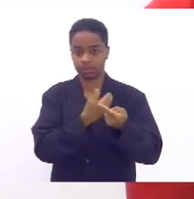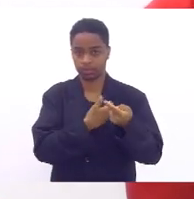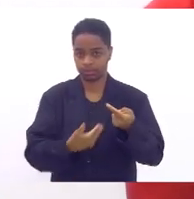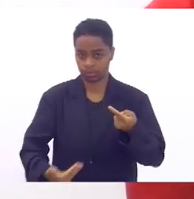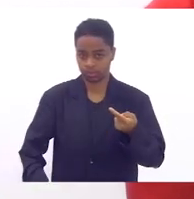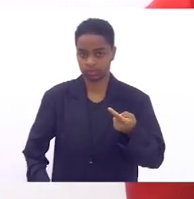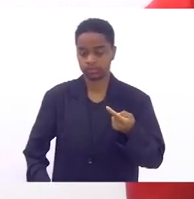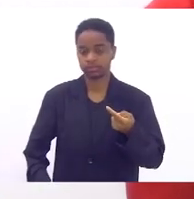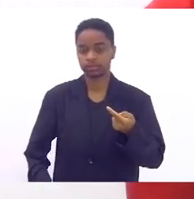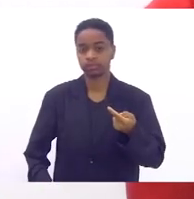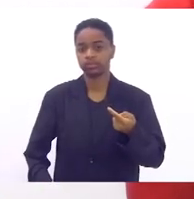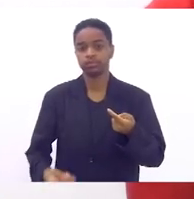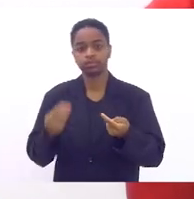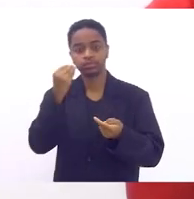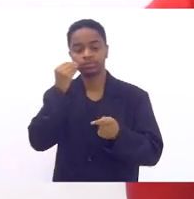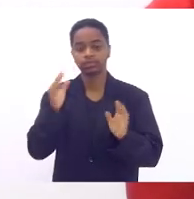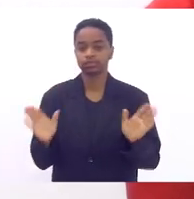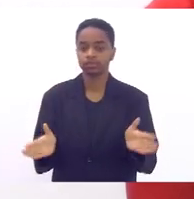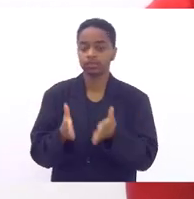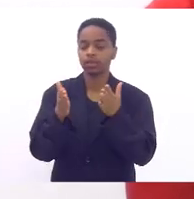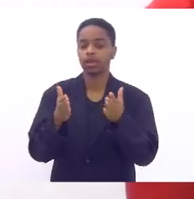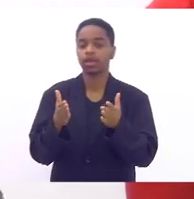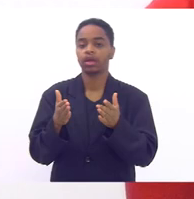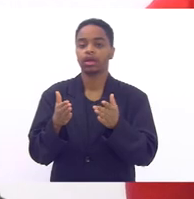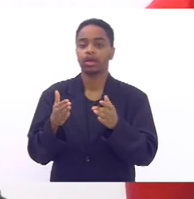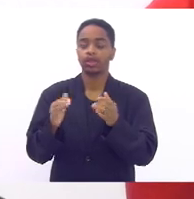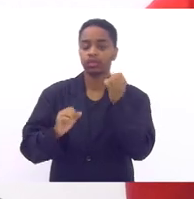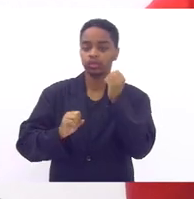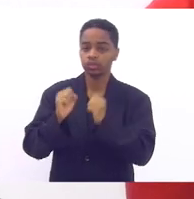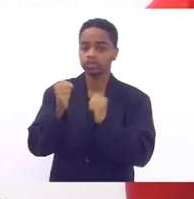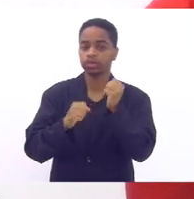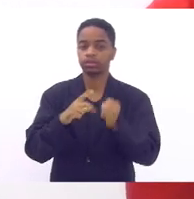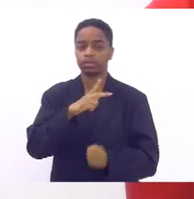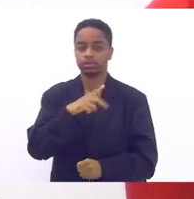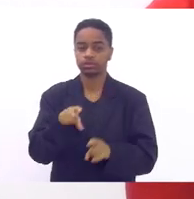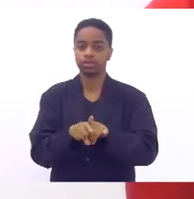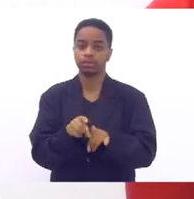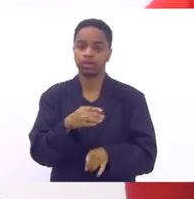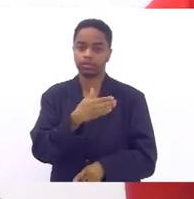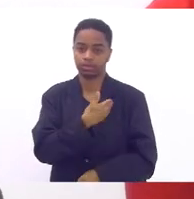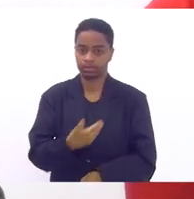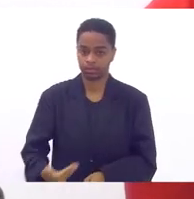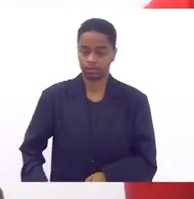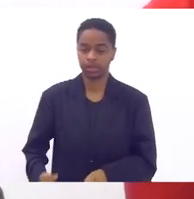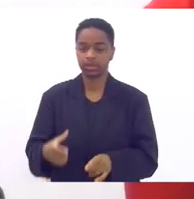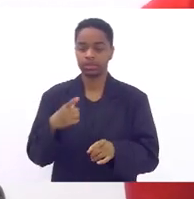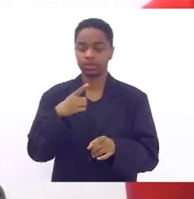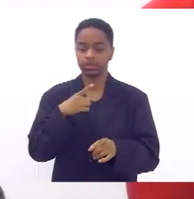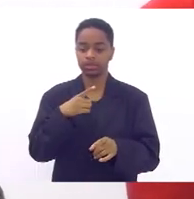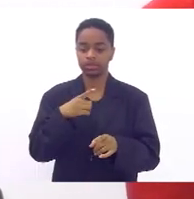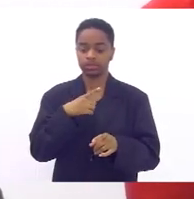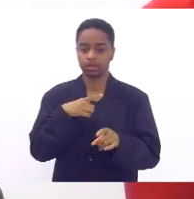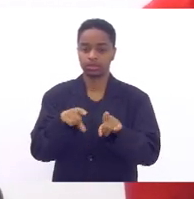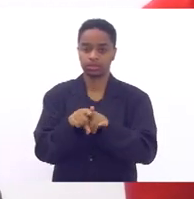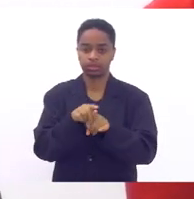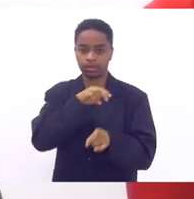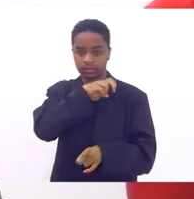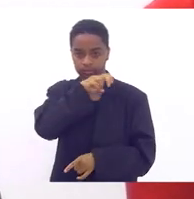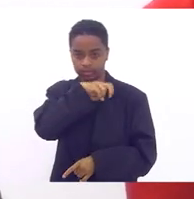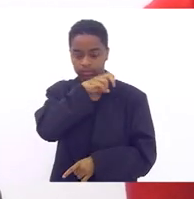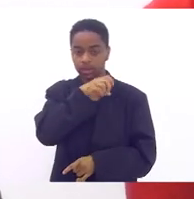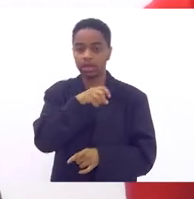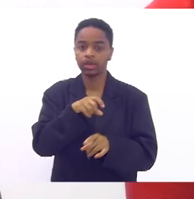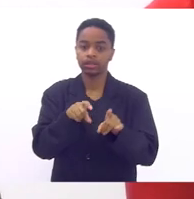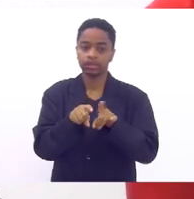florescimento e desenvolvimento de uma Indústria tanto pública quanto privada temos Instituto Vital Brasil que pode se reativar para ser um grande produtor por